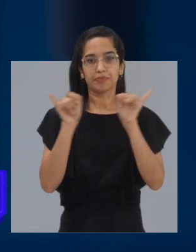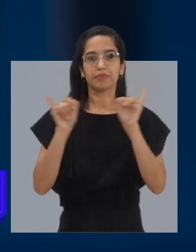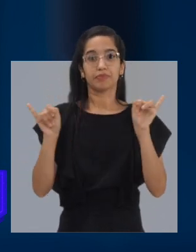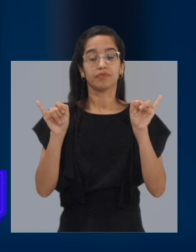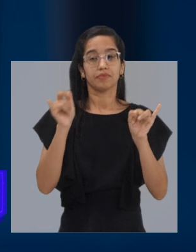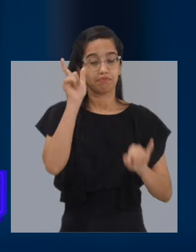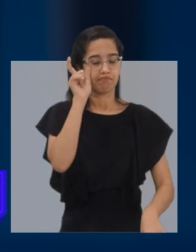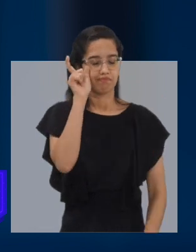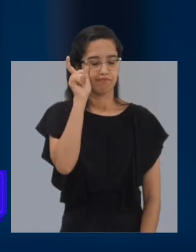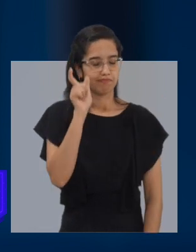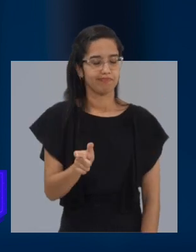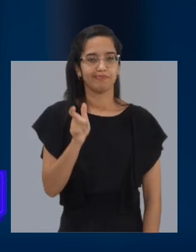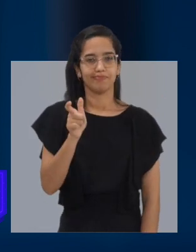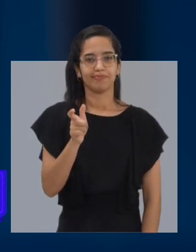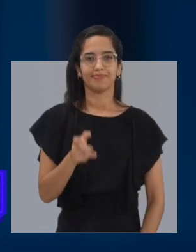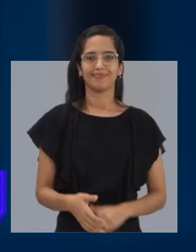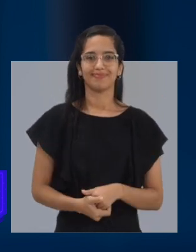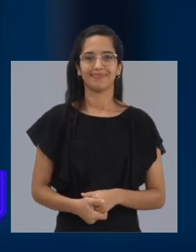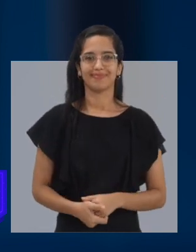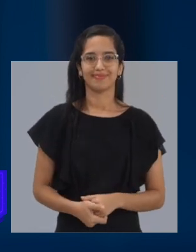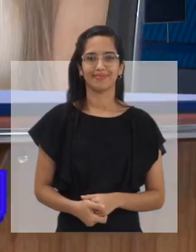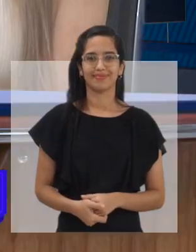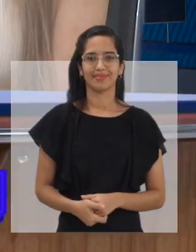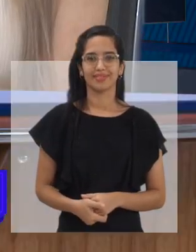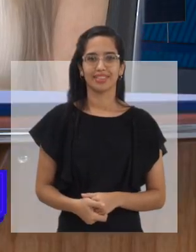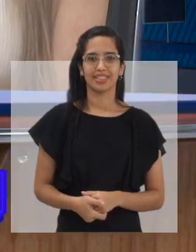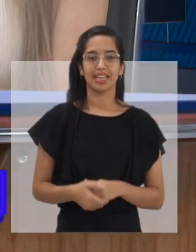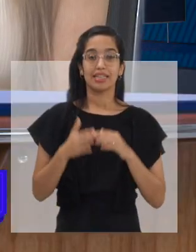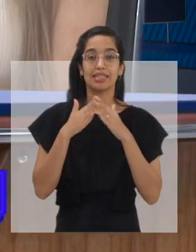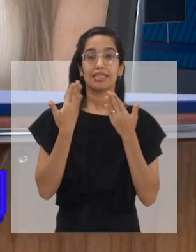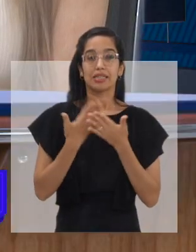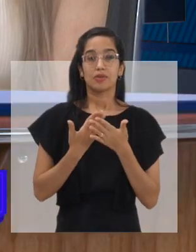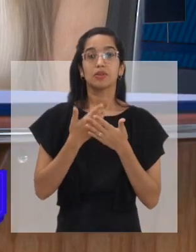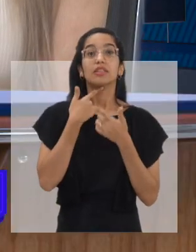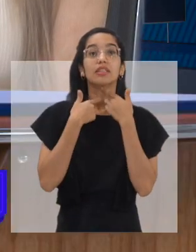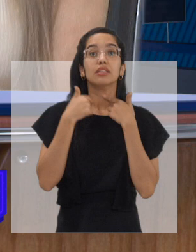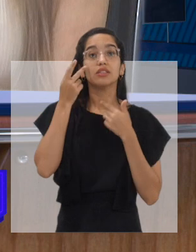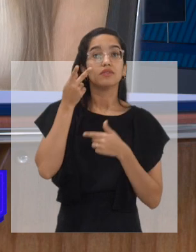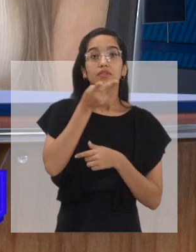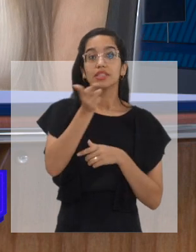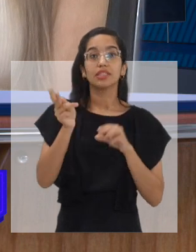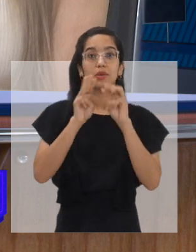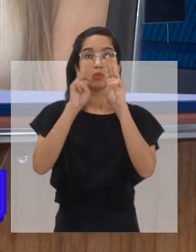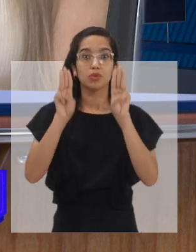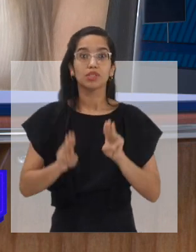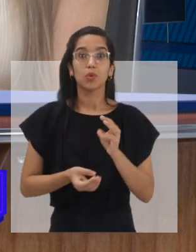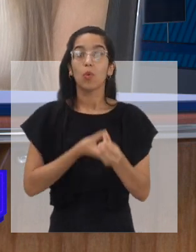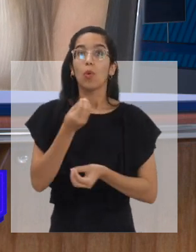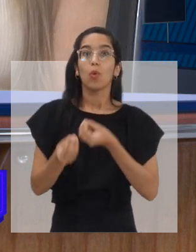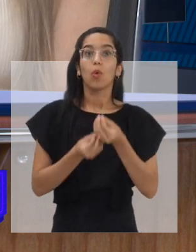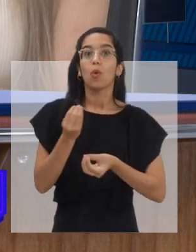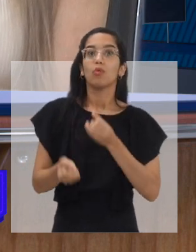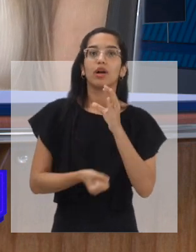muito interessante, muito bonito. Bom, as escolas que quiserem visitar o museu, como é que faz para poder